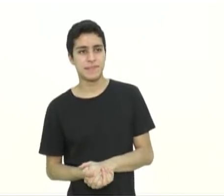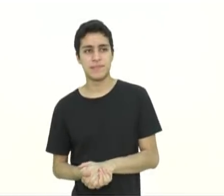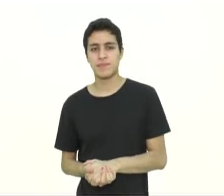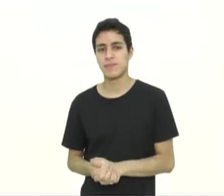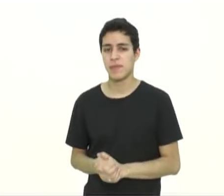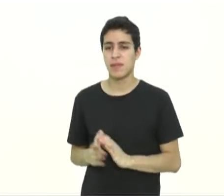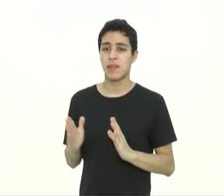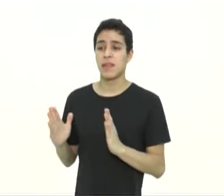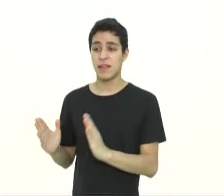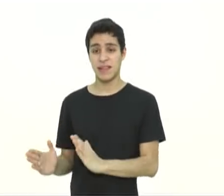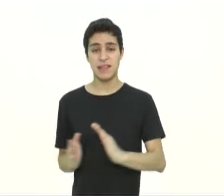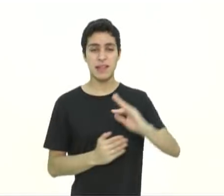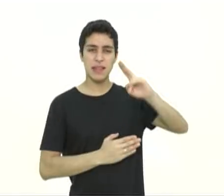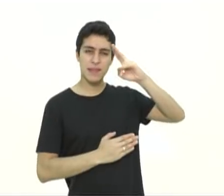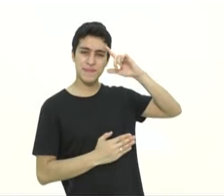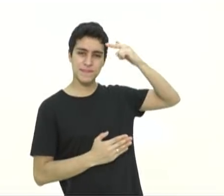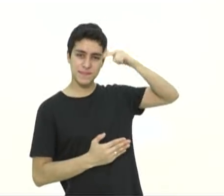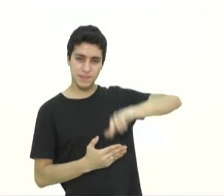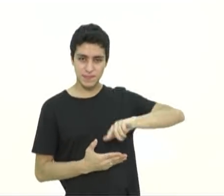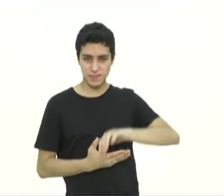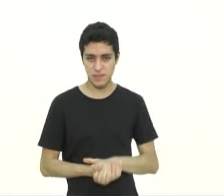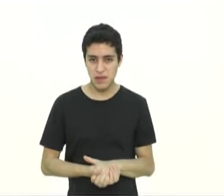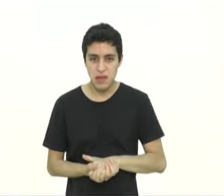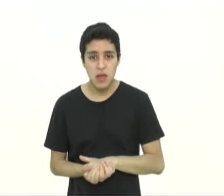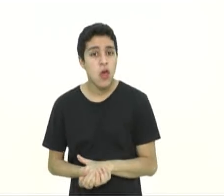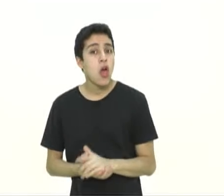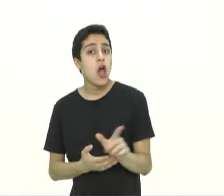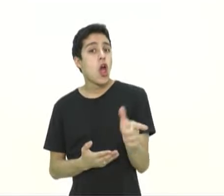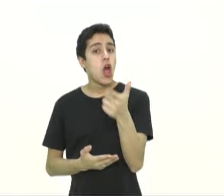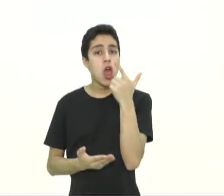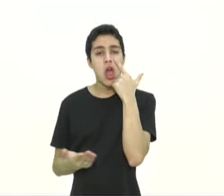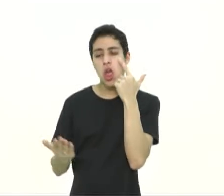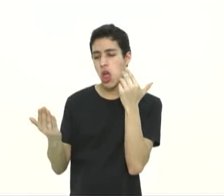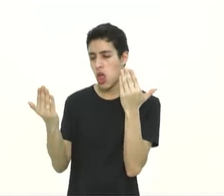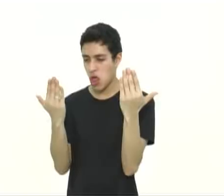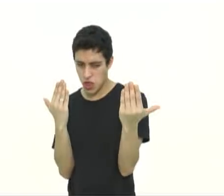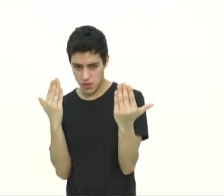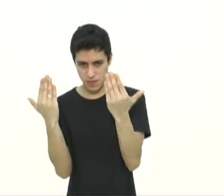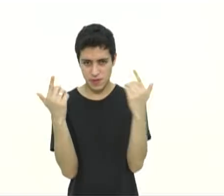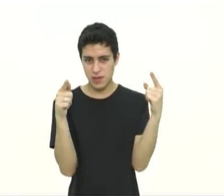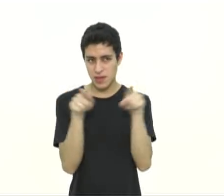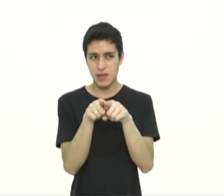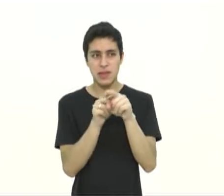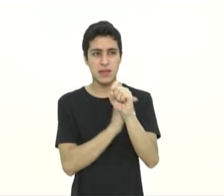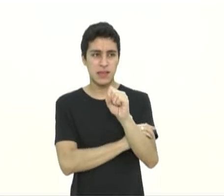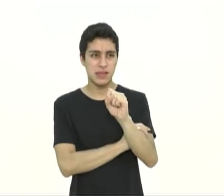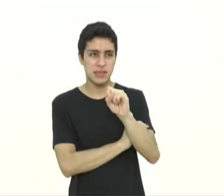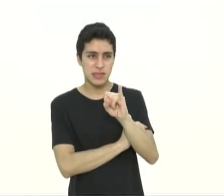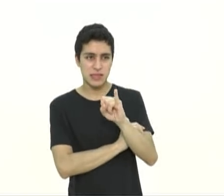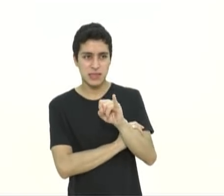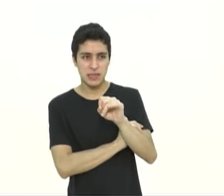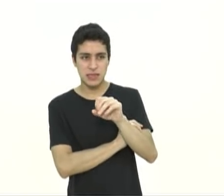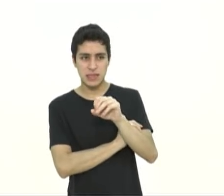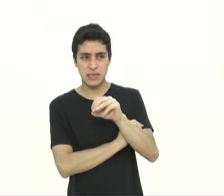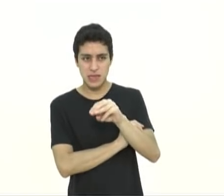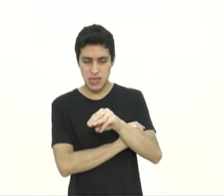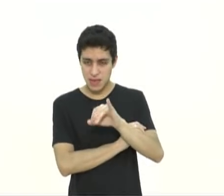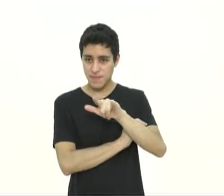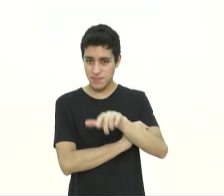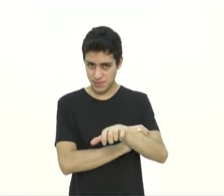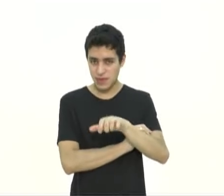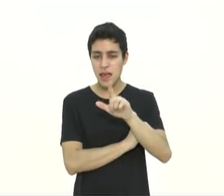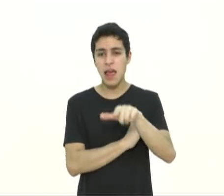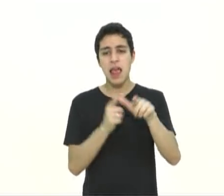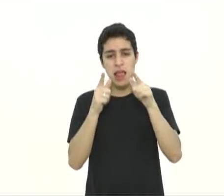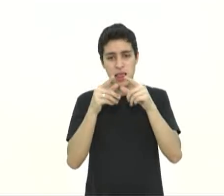Vamos relembrar. A comparação, também chamada de símile, é uma figura de linguagem que